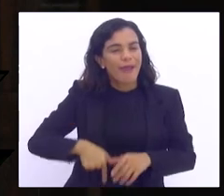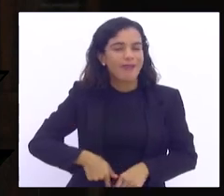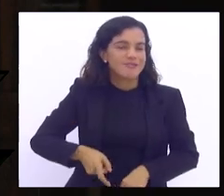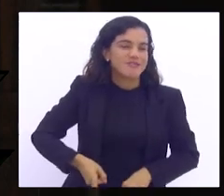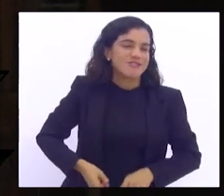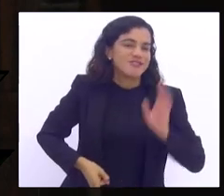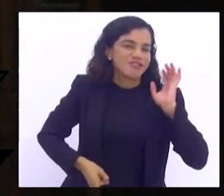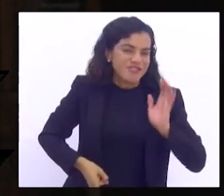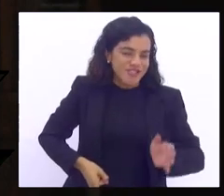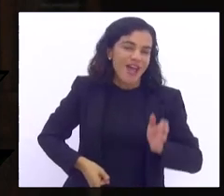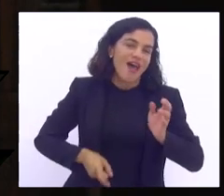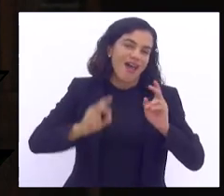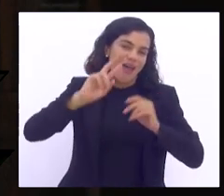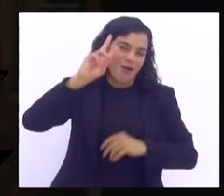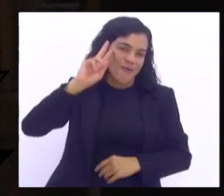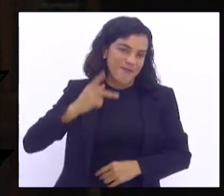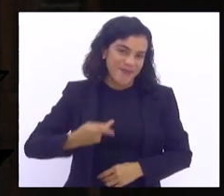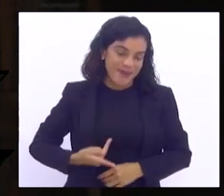Senhora visitando Santa Isabel.